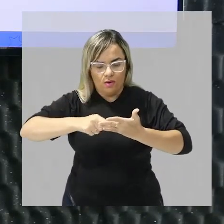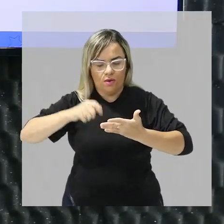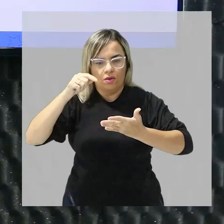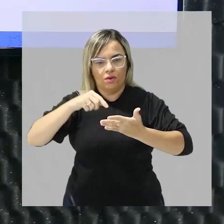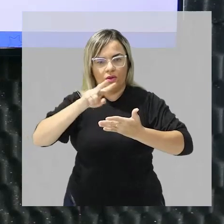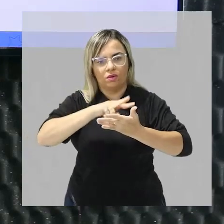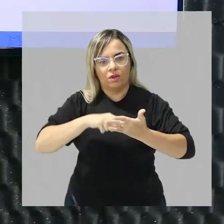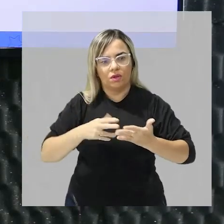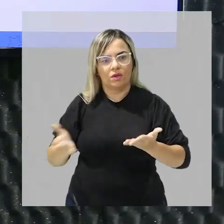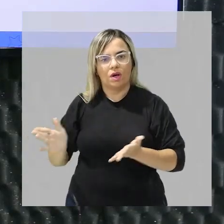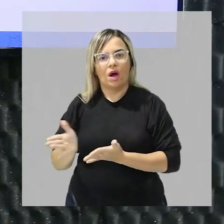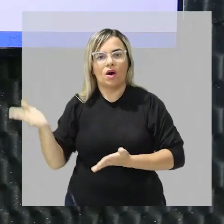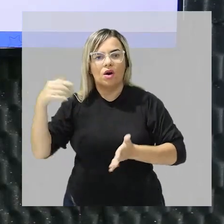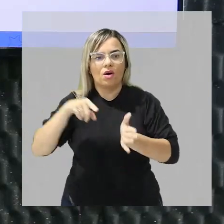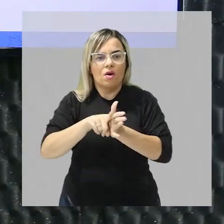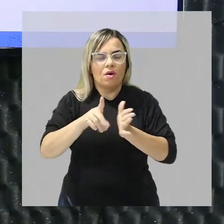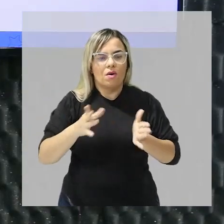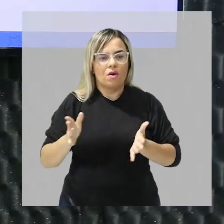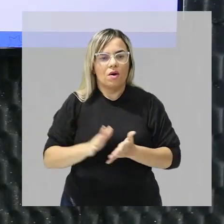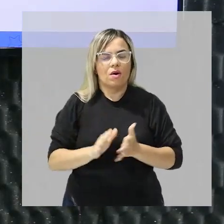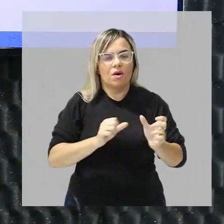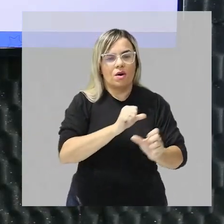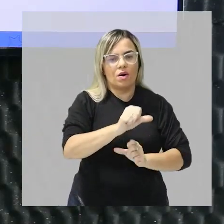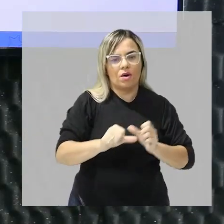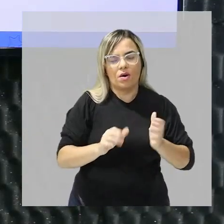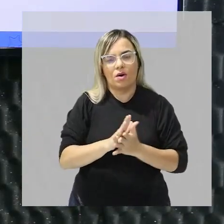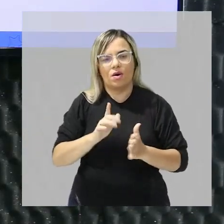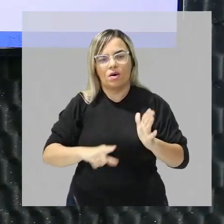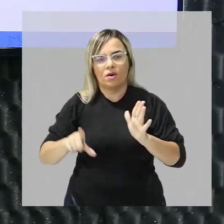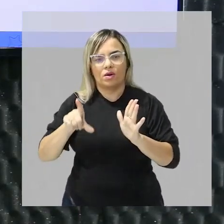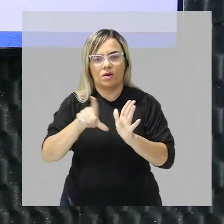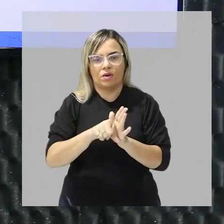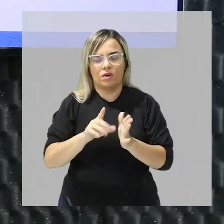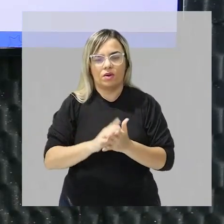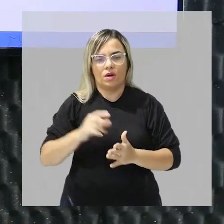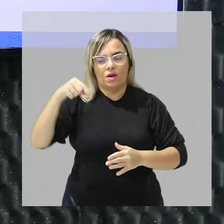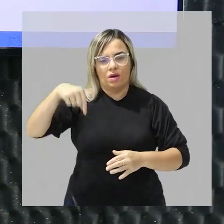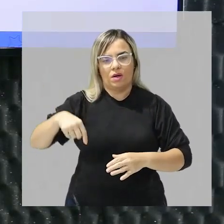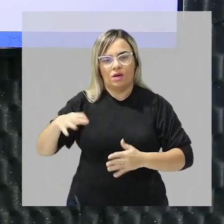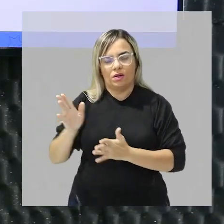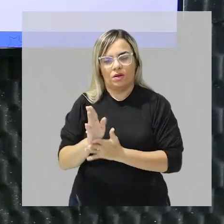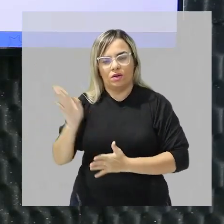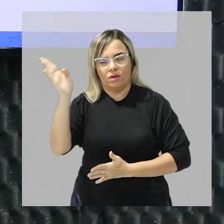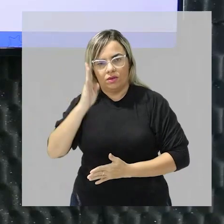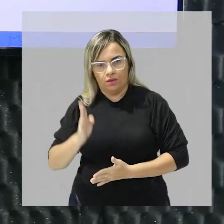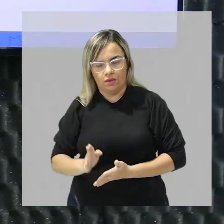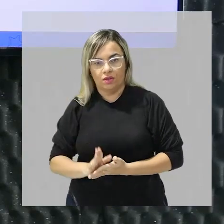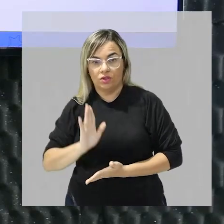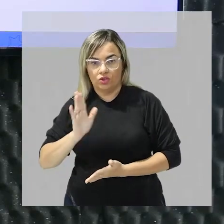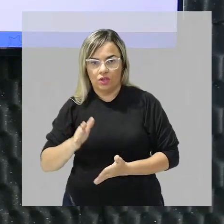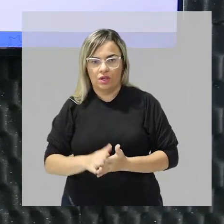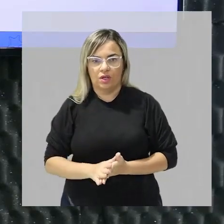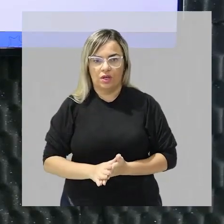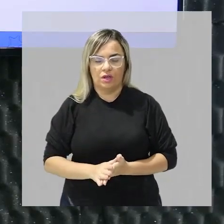pergunta. A alteração legal no Brasil, dessa lei que a gente acabou de ler,